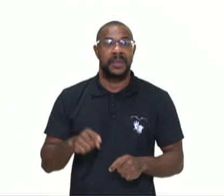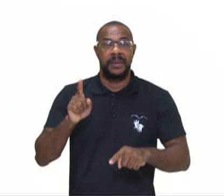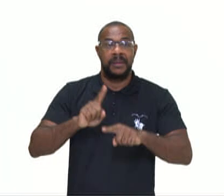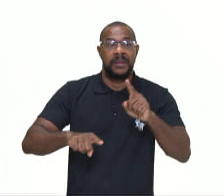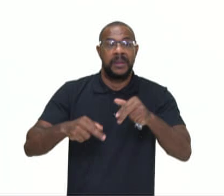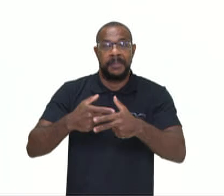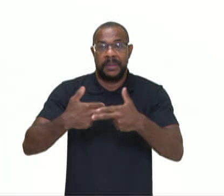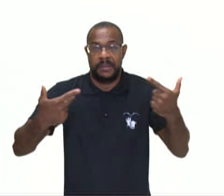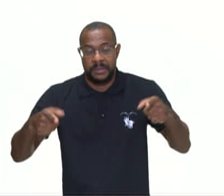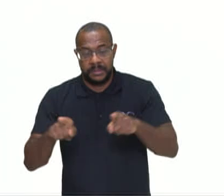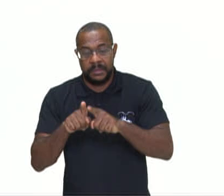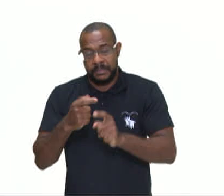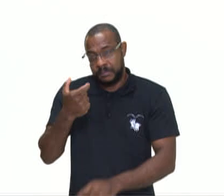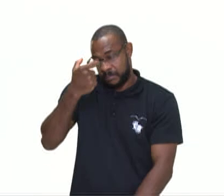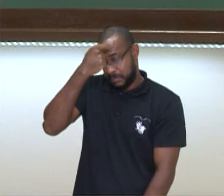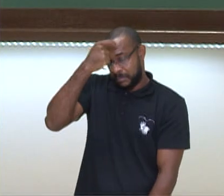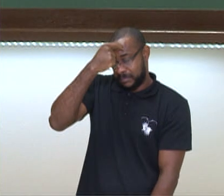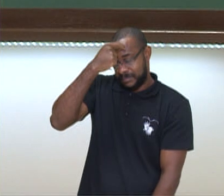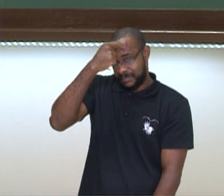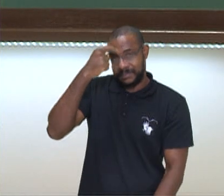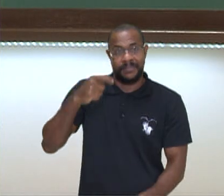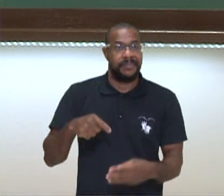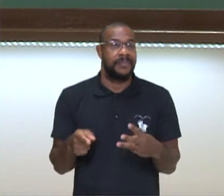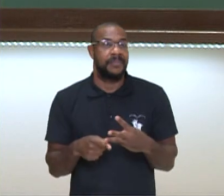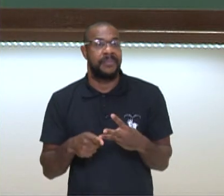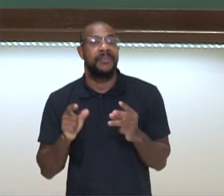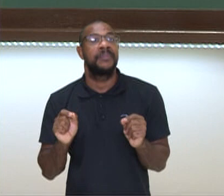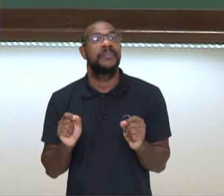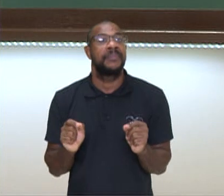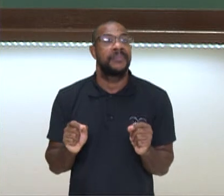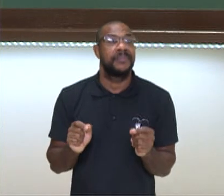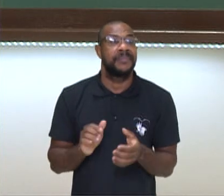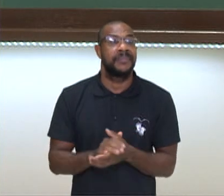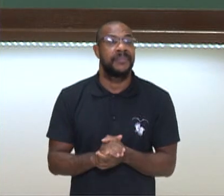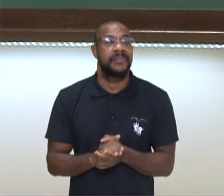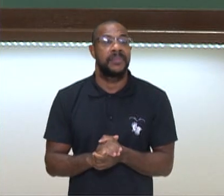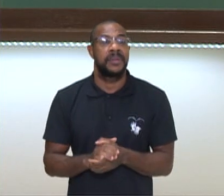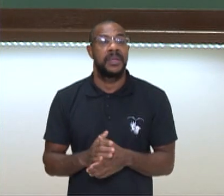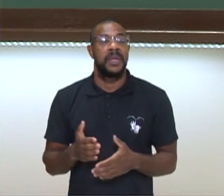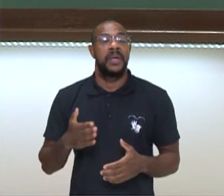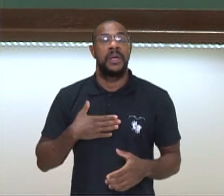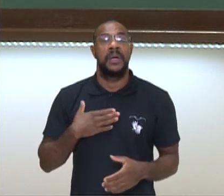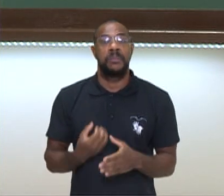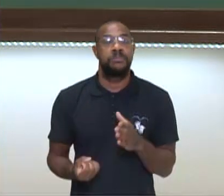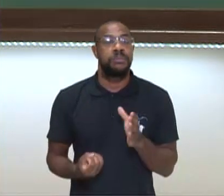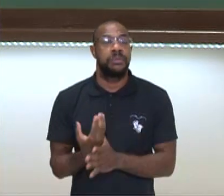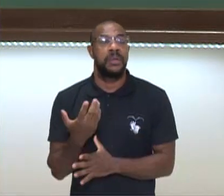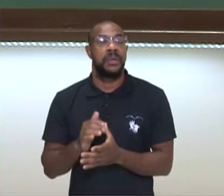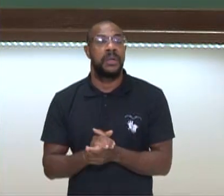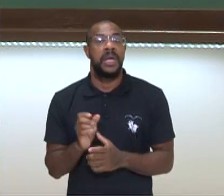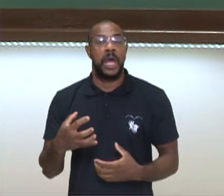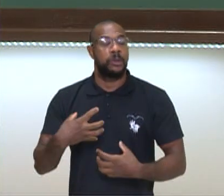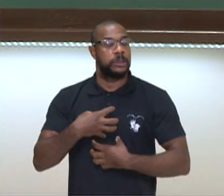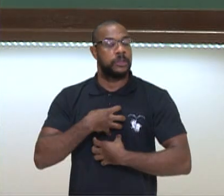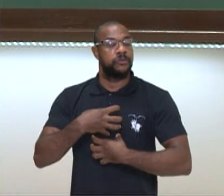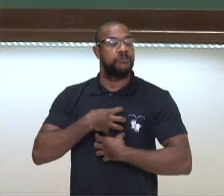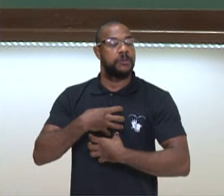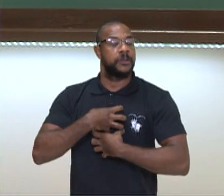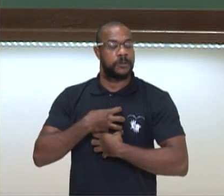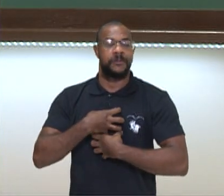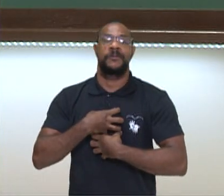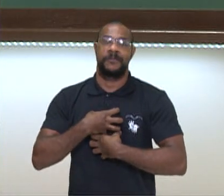Materialismo e racionalismo, em oposição a quê? Ao subjetivismo, ao sentimentalismo